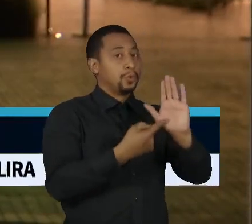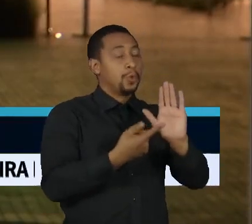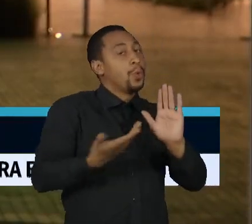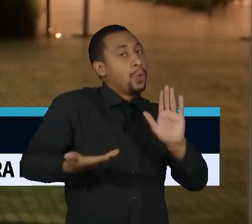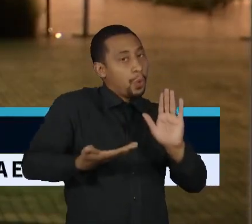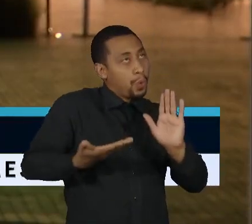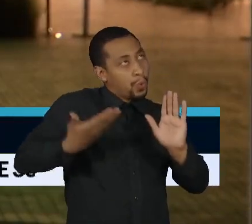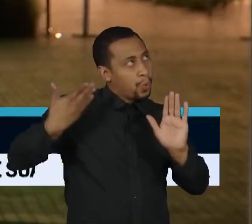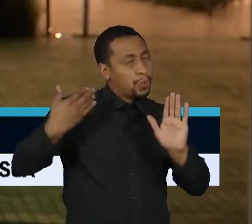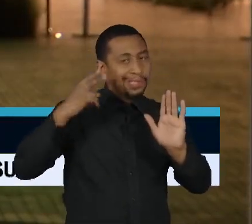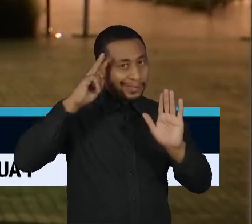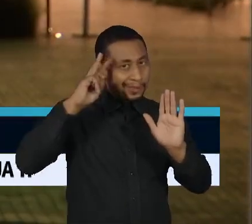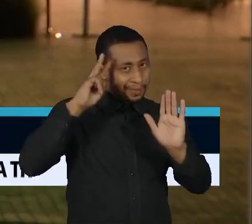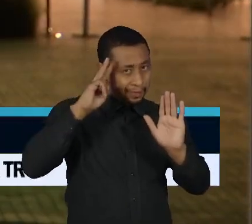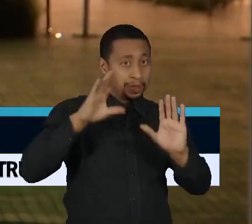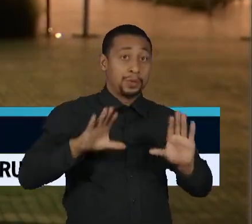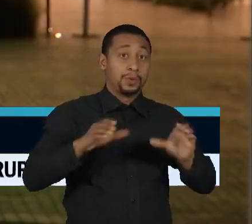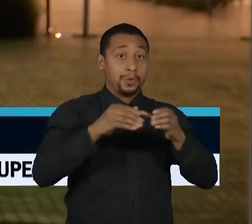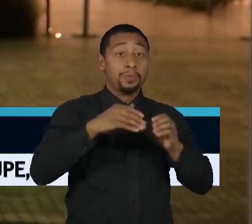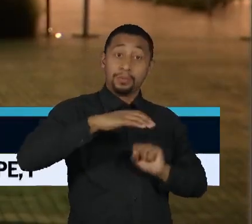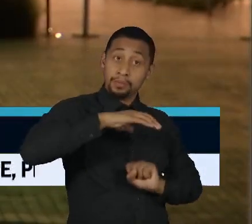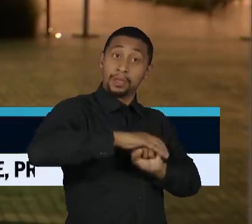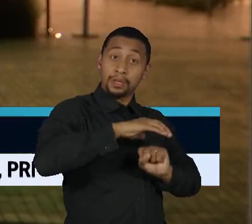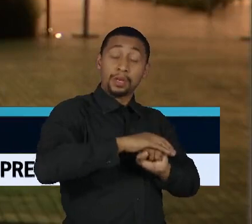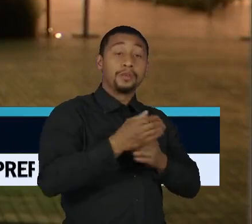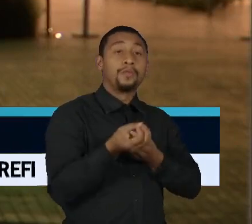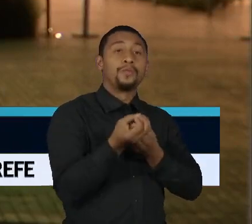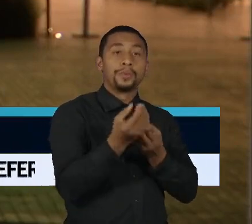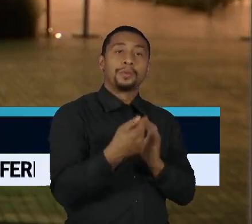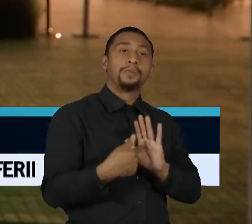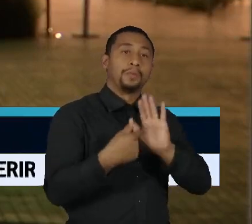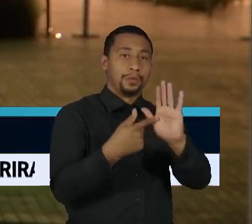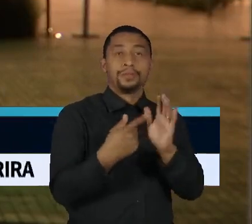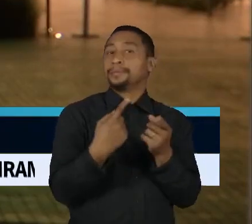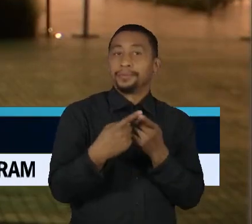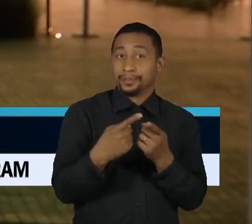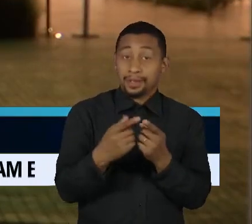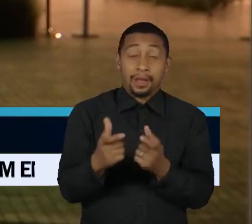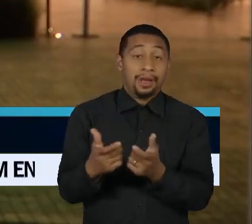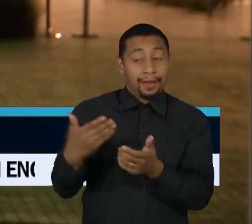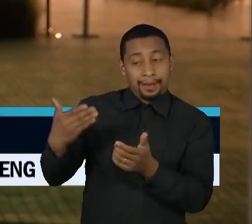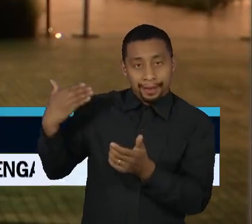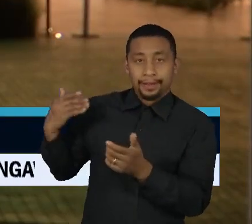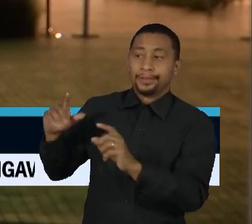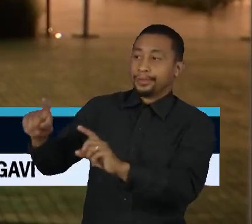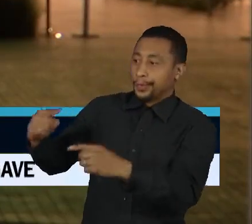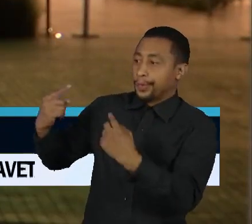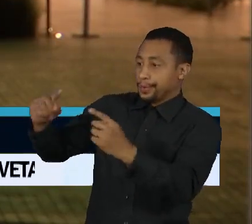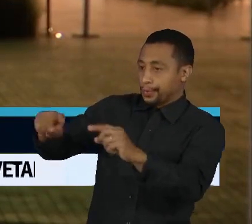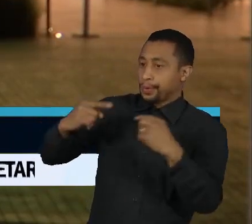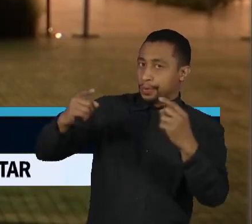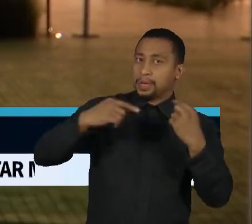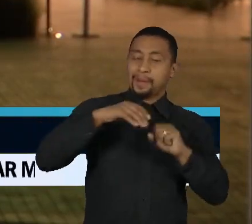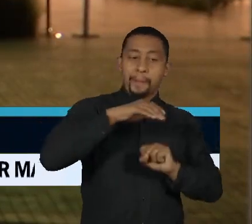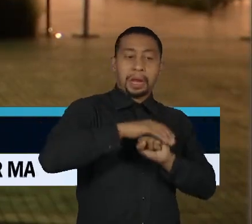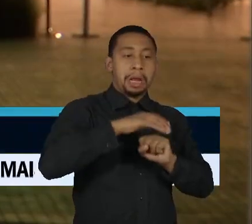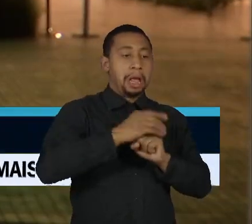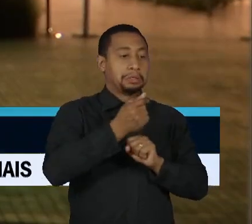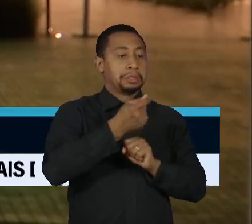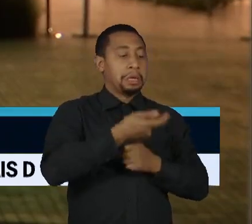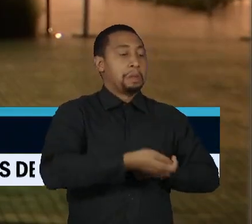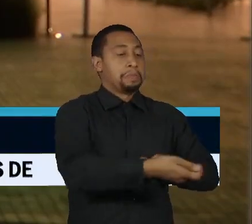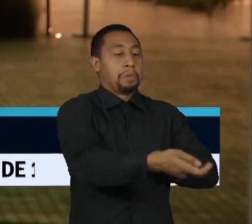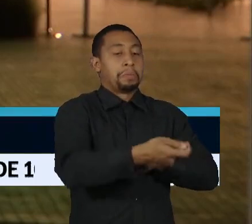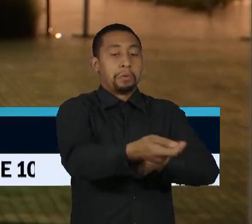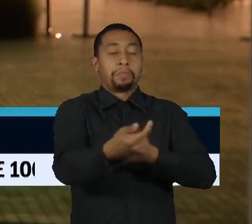e feito pela própria equipe do BNDES tenta rebater questionamentos comuns nos últimos anos sobre a eficácia do dinheiro aplicado